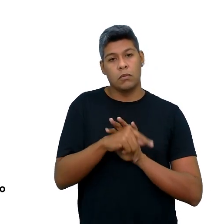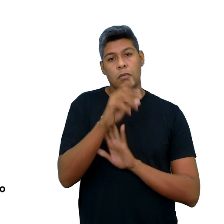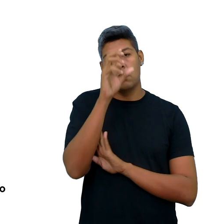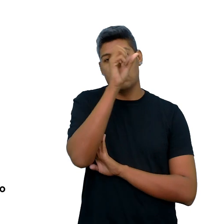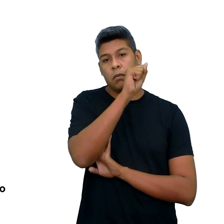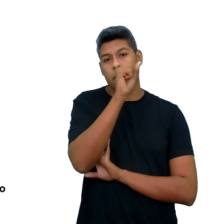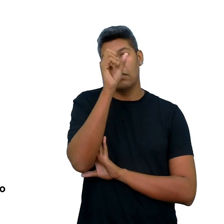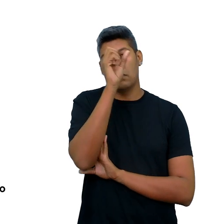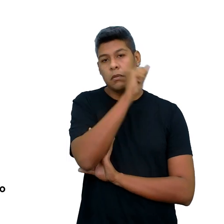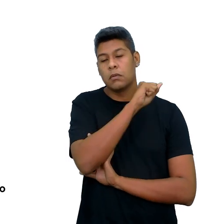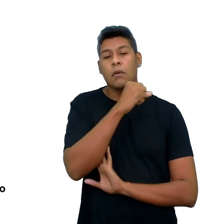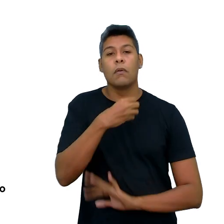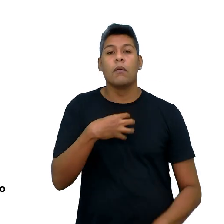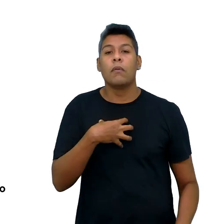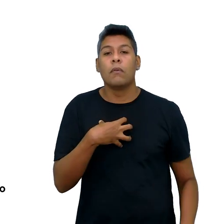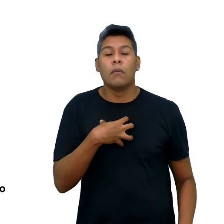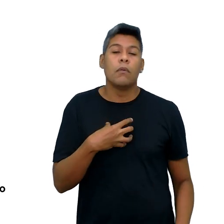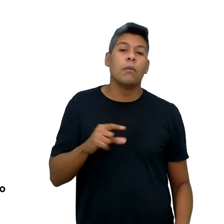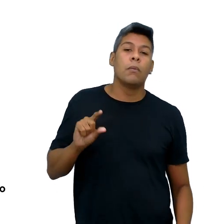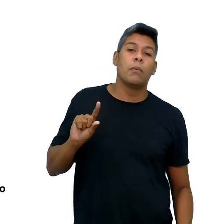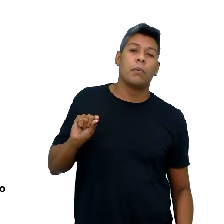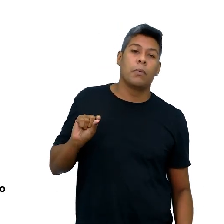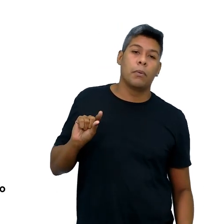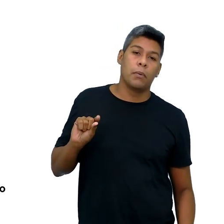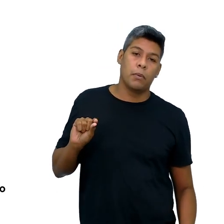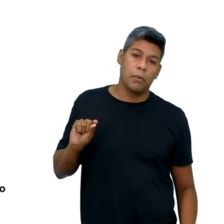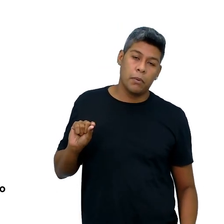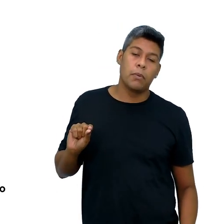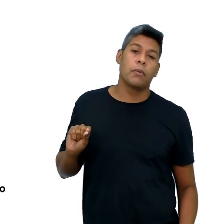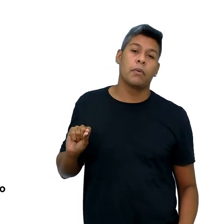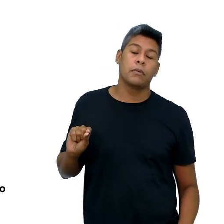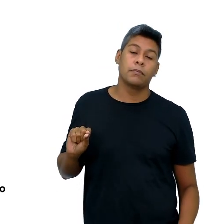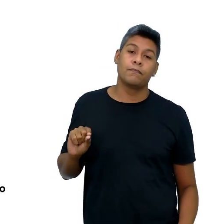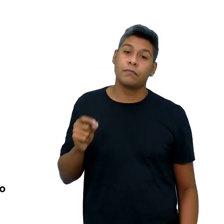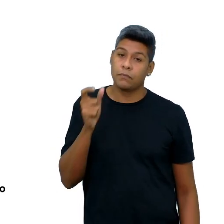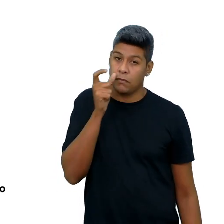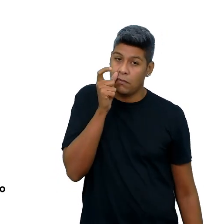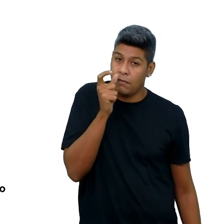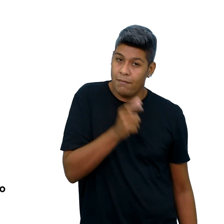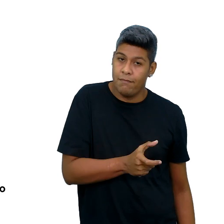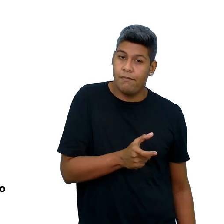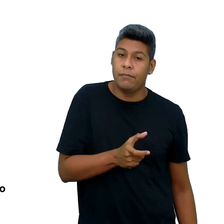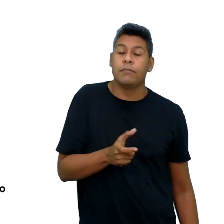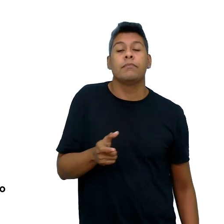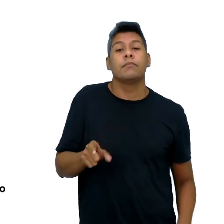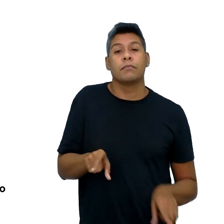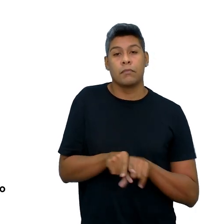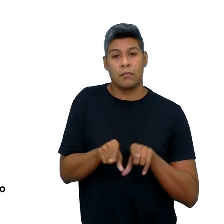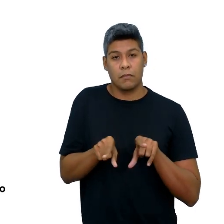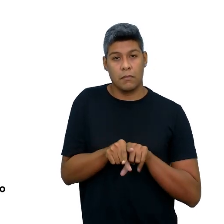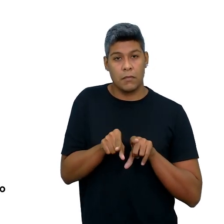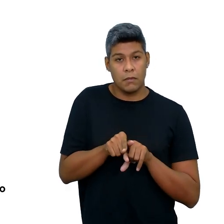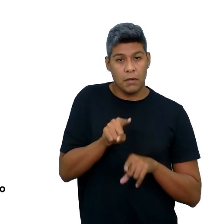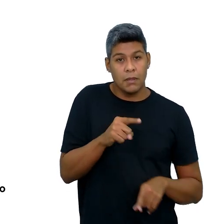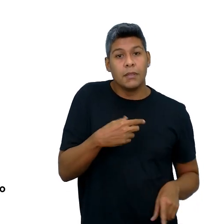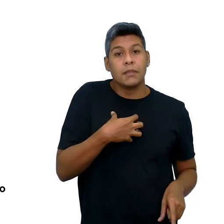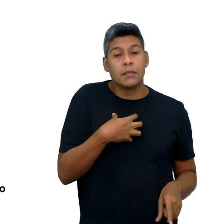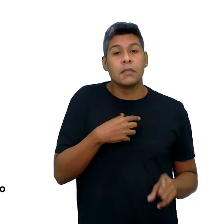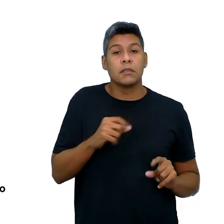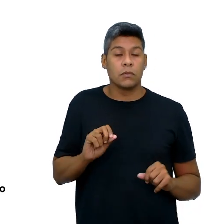aprendizagem aí de uma forma intencional, de uma forma propositiva, né, e de uma forma com que ele se sinta